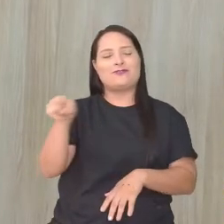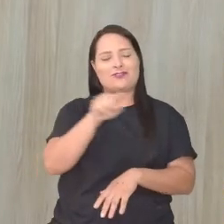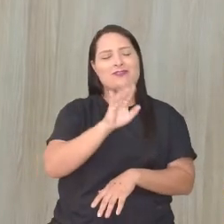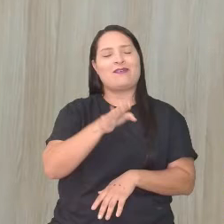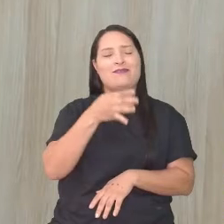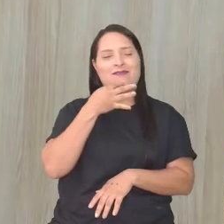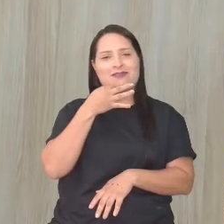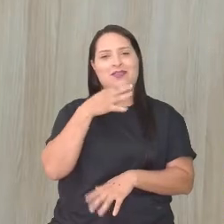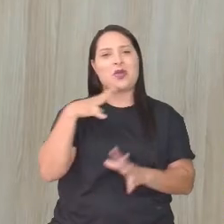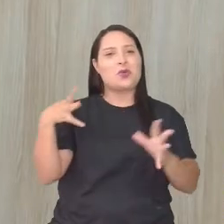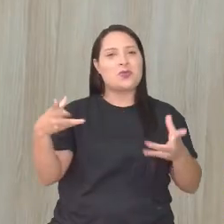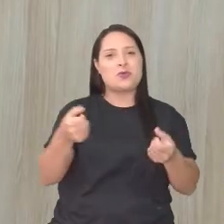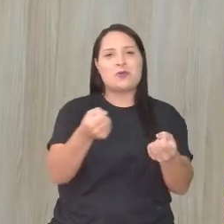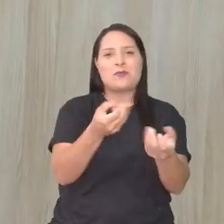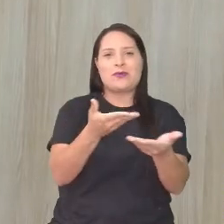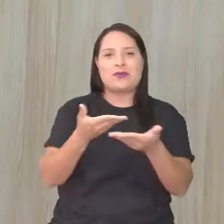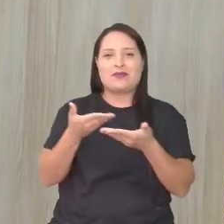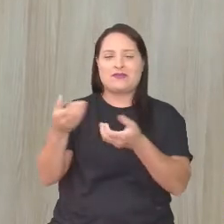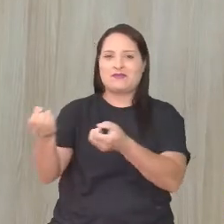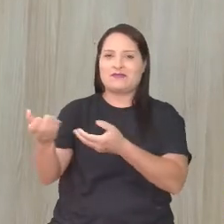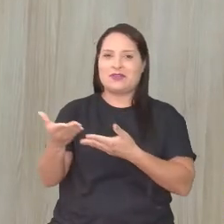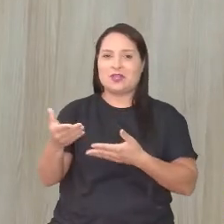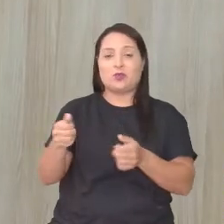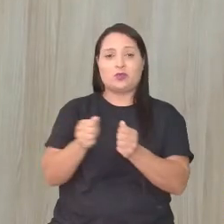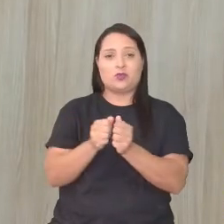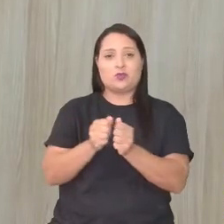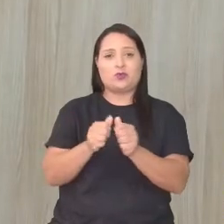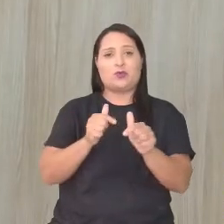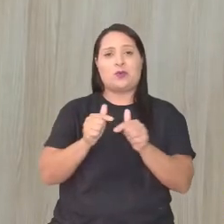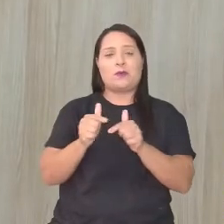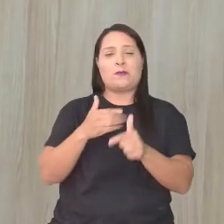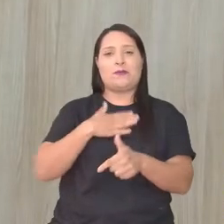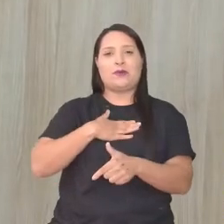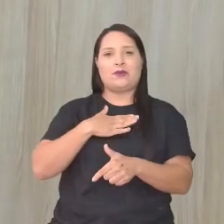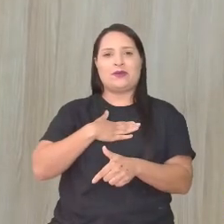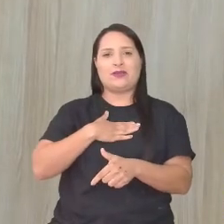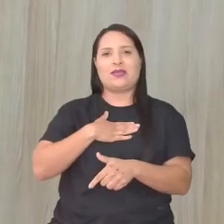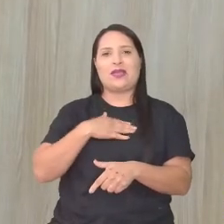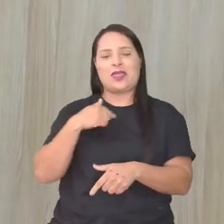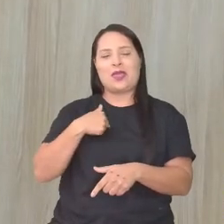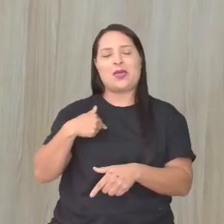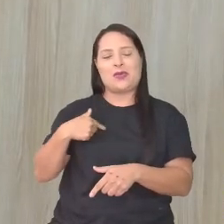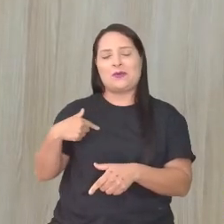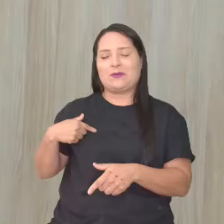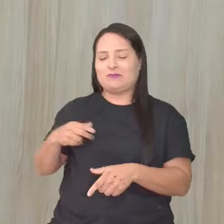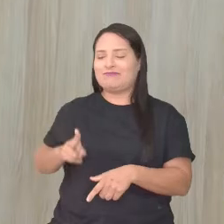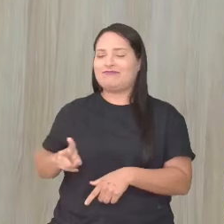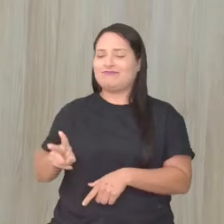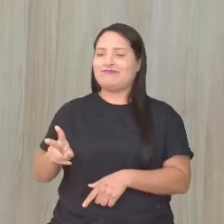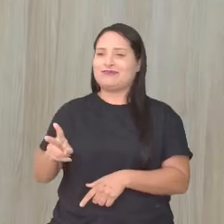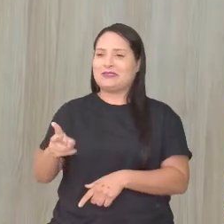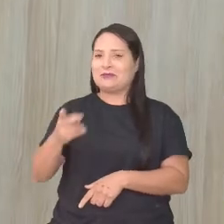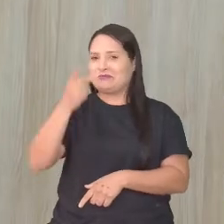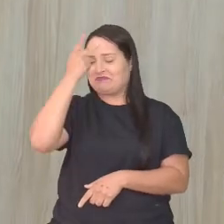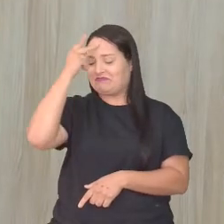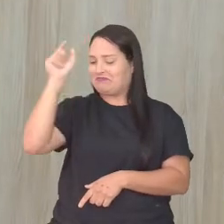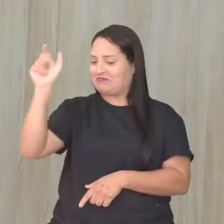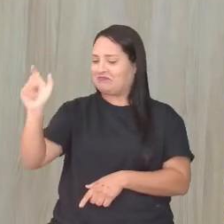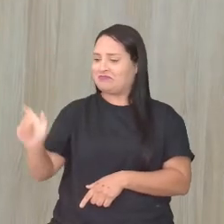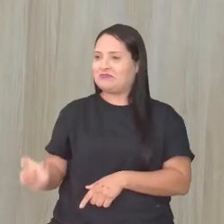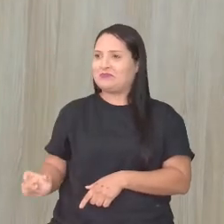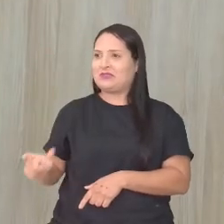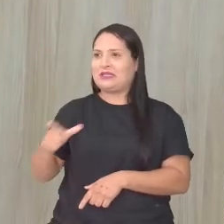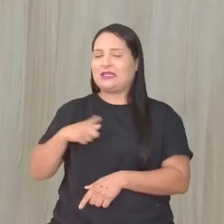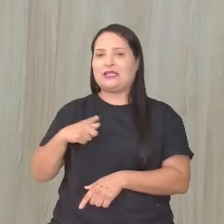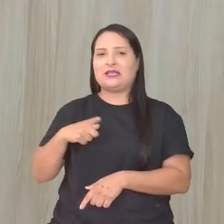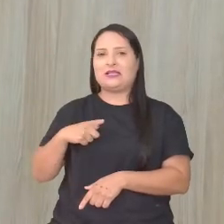todos bem-vindos, certo? E junto comigo, eu estou sempre muito bem acompanhada, né? Hoje contamos